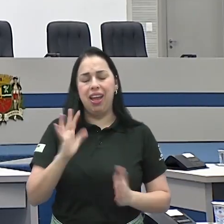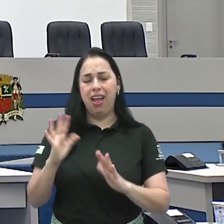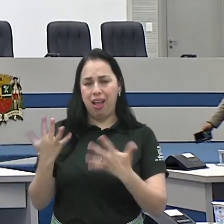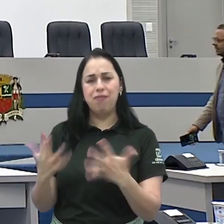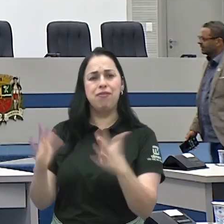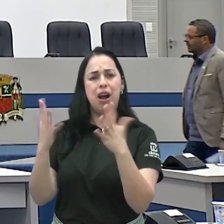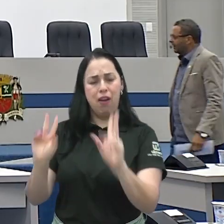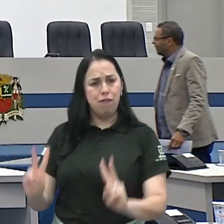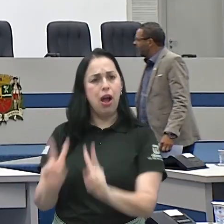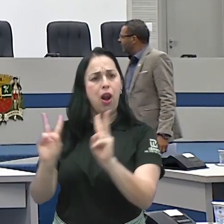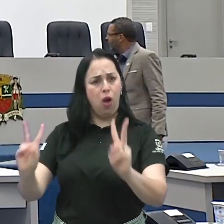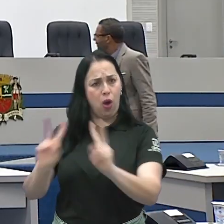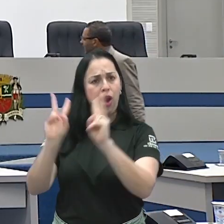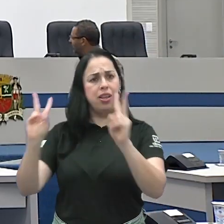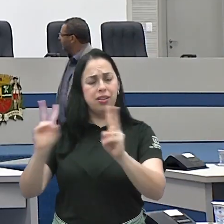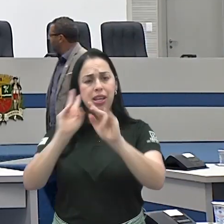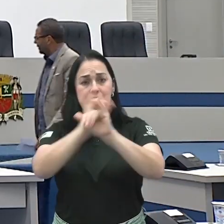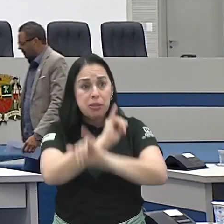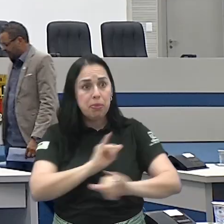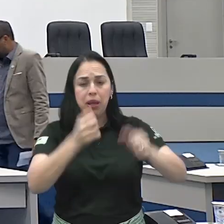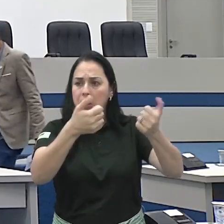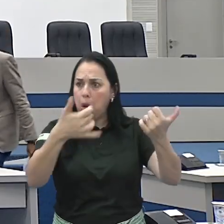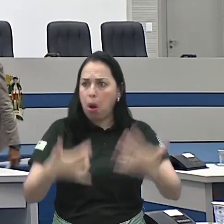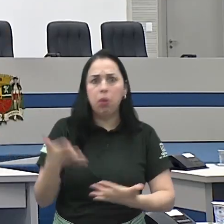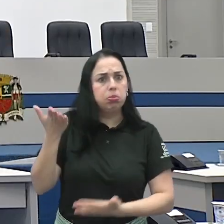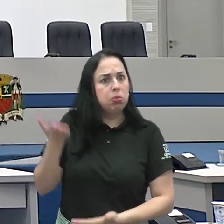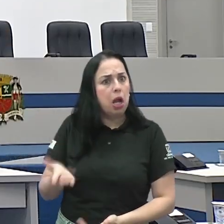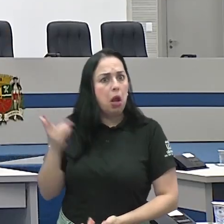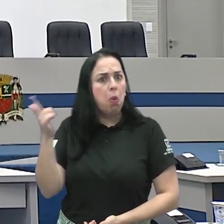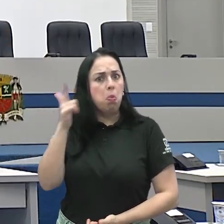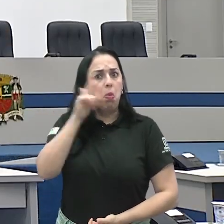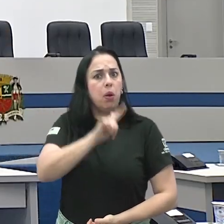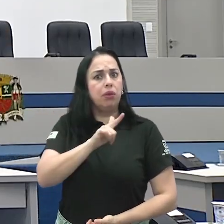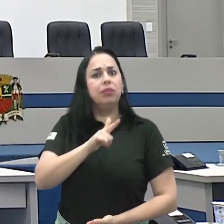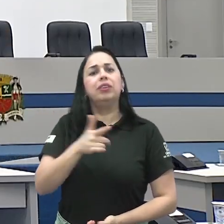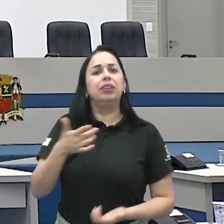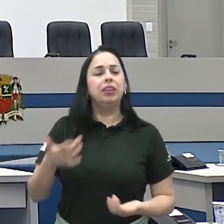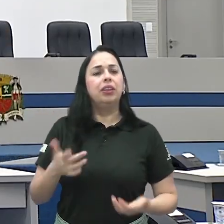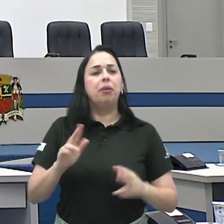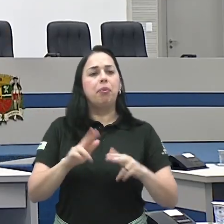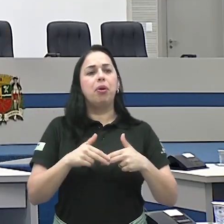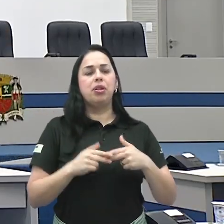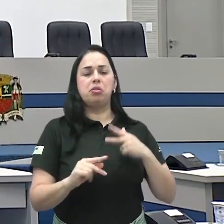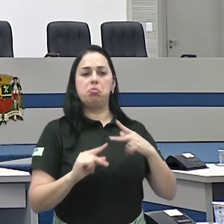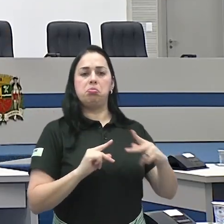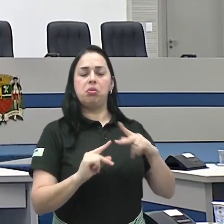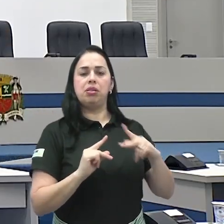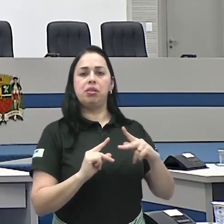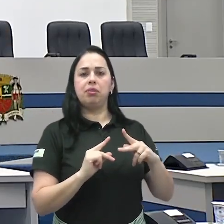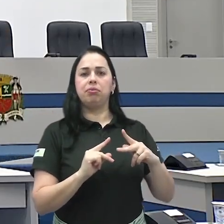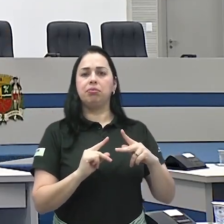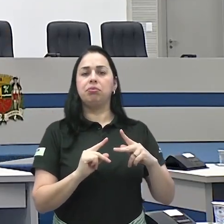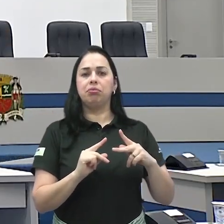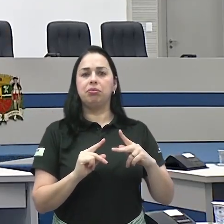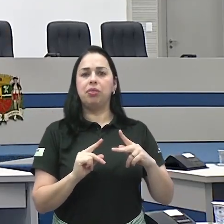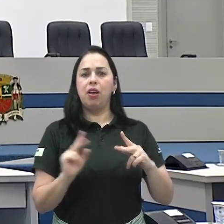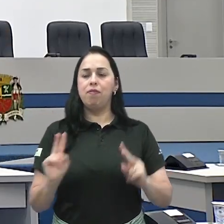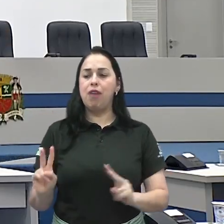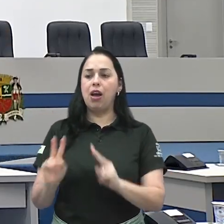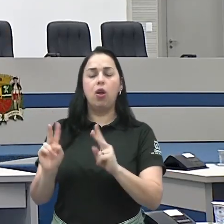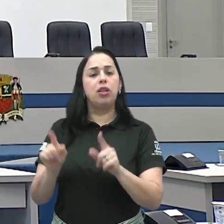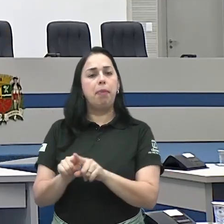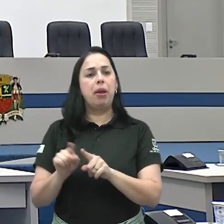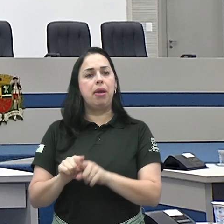fazer é exaltar esse feito, falar sobre isso e dizer o quanto que a cidade de São José dos Campos